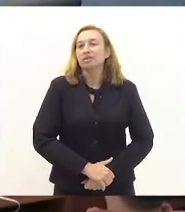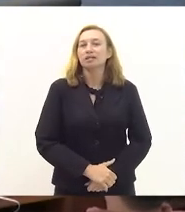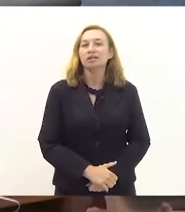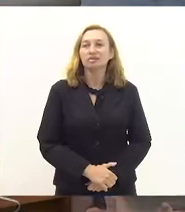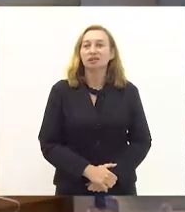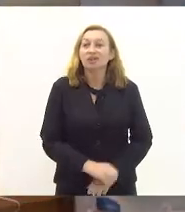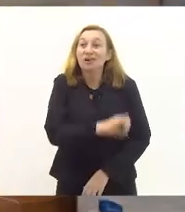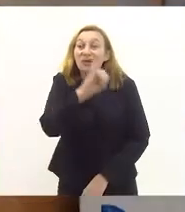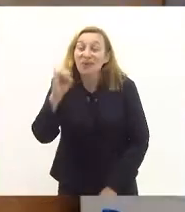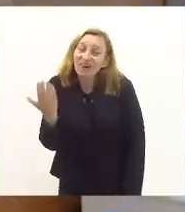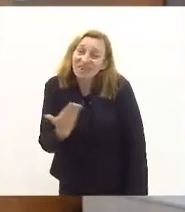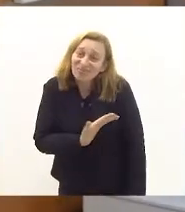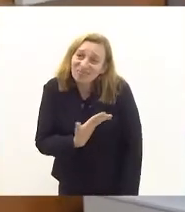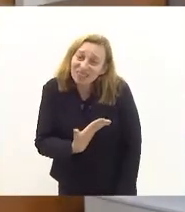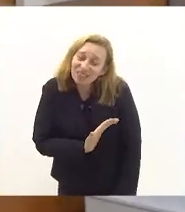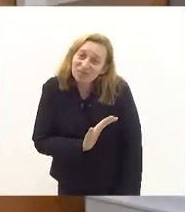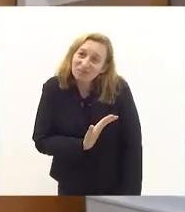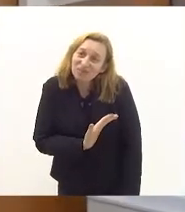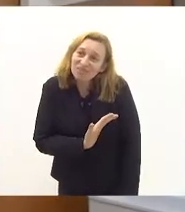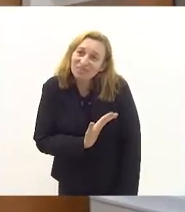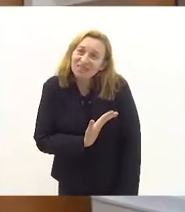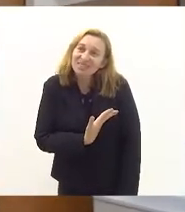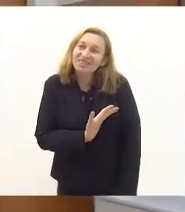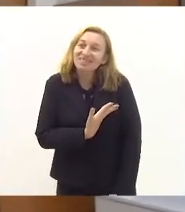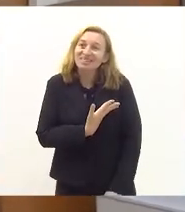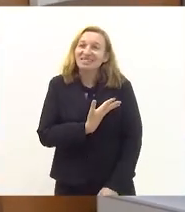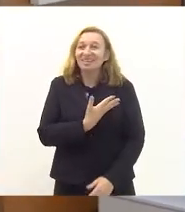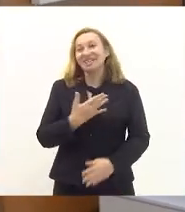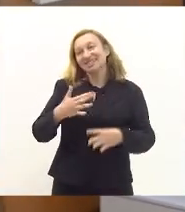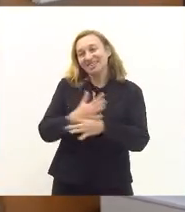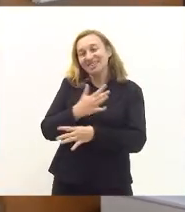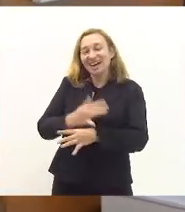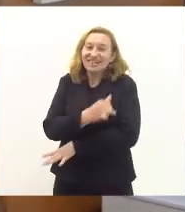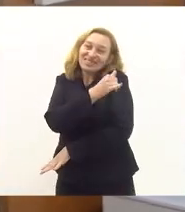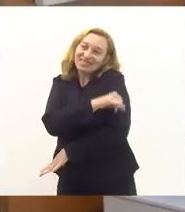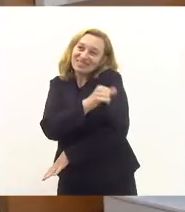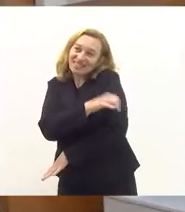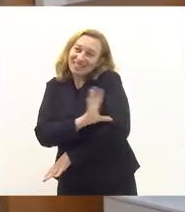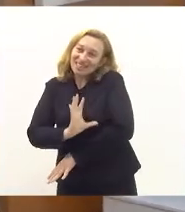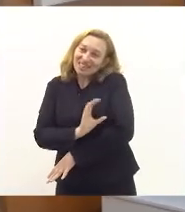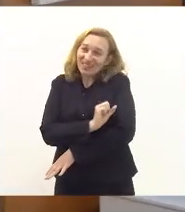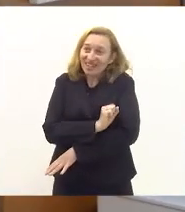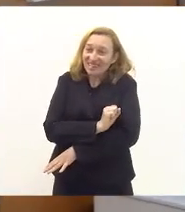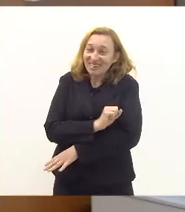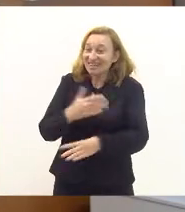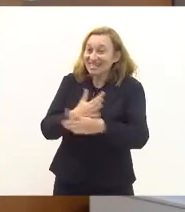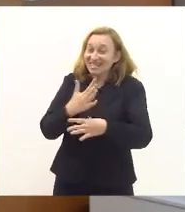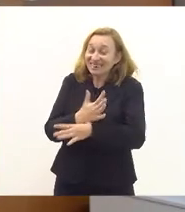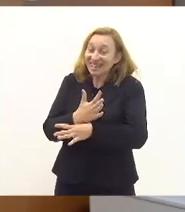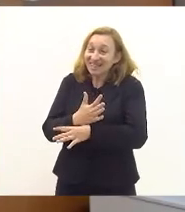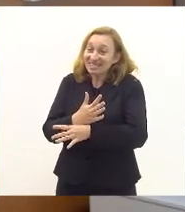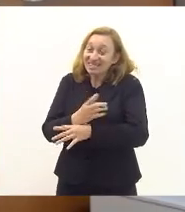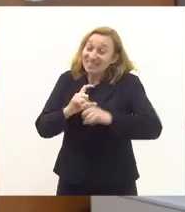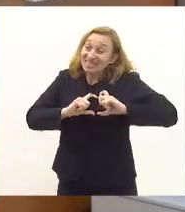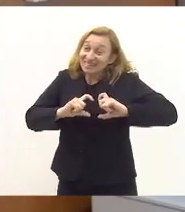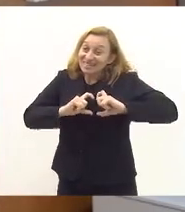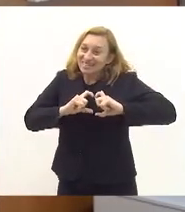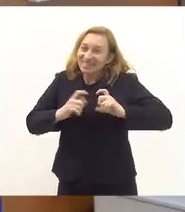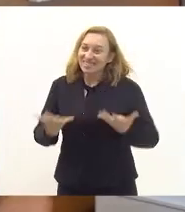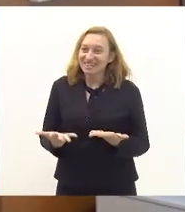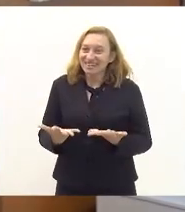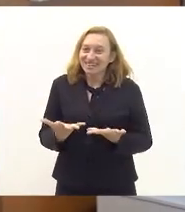Olá, meus amigos, minhas amigas da querida cidade do Rio de Janeiro, essa cidade que mora no meu coração,